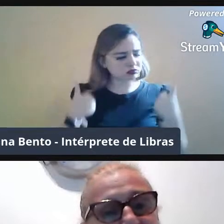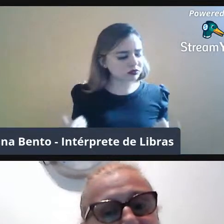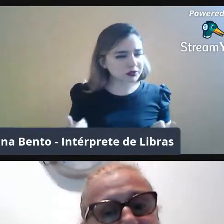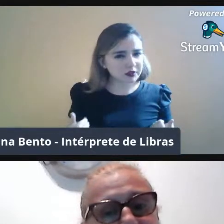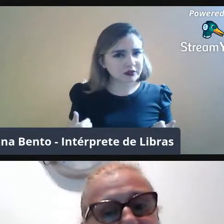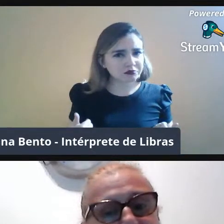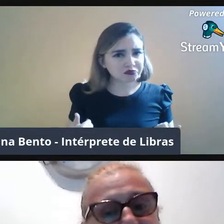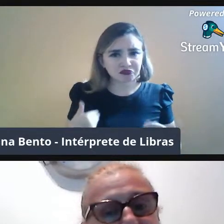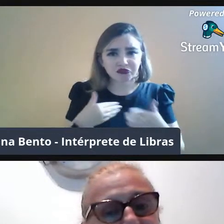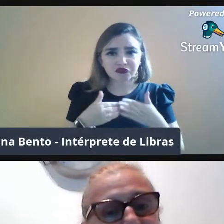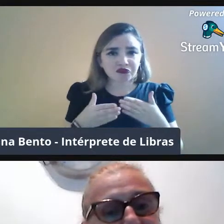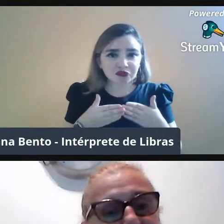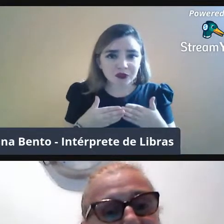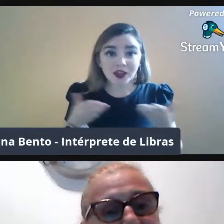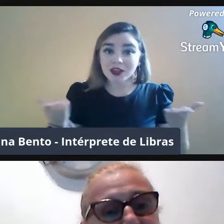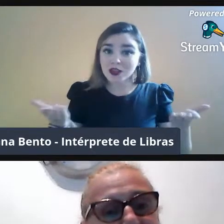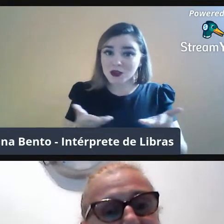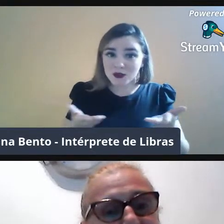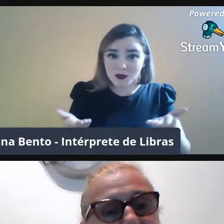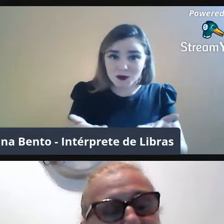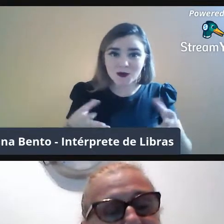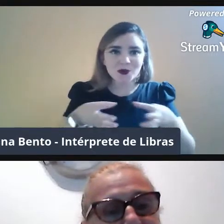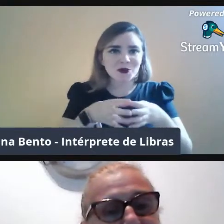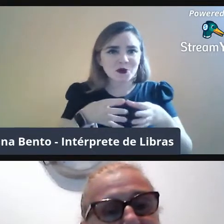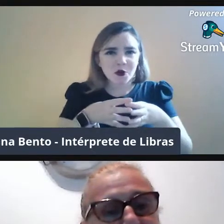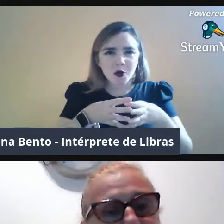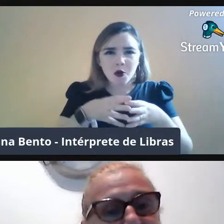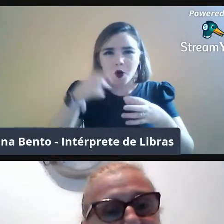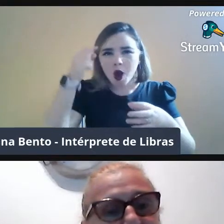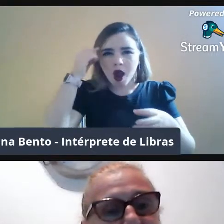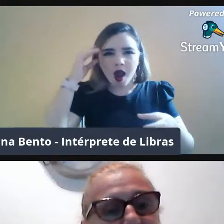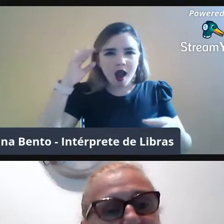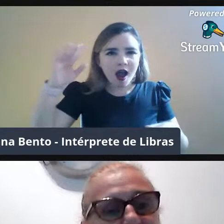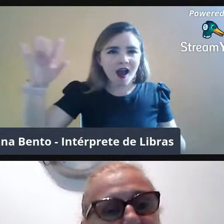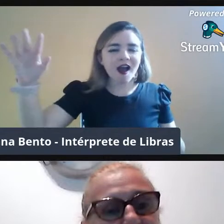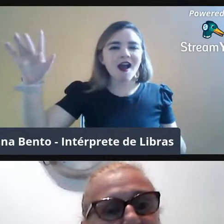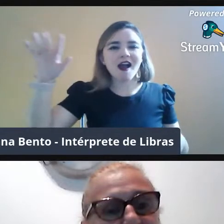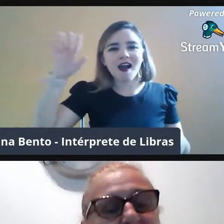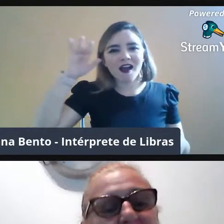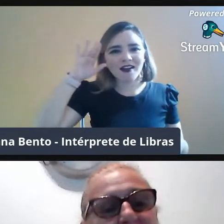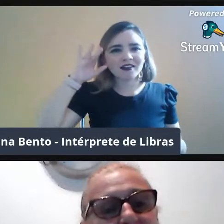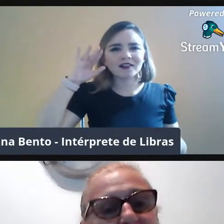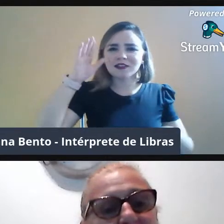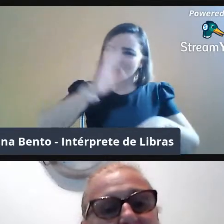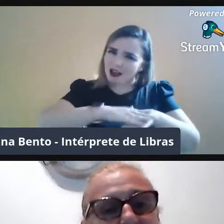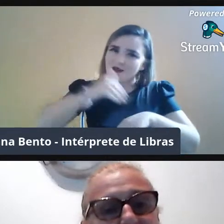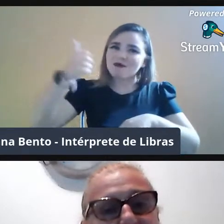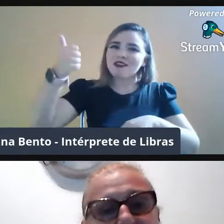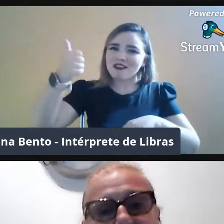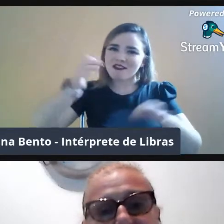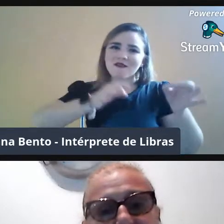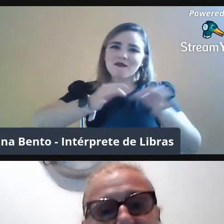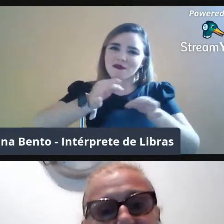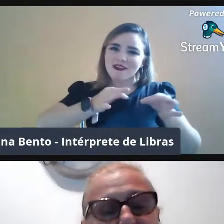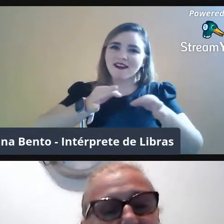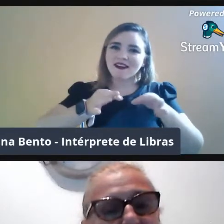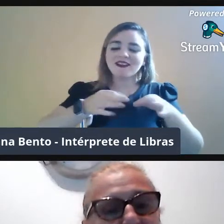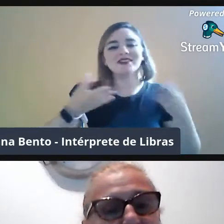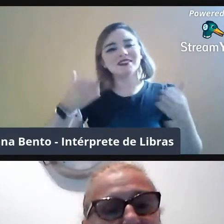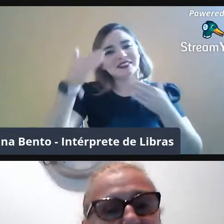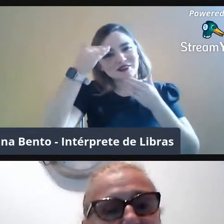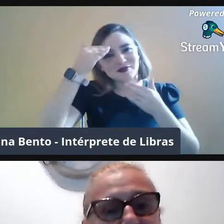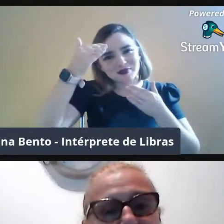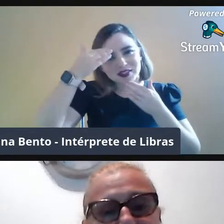eu acho que está, sabe, com uma cabeça, né, que e está melhor preparada. Então, eu quero agradecer